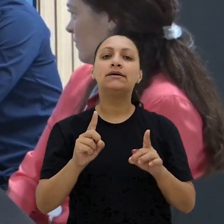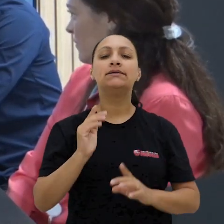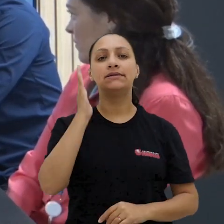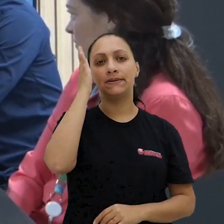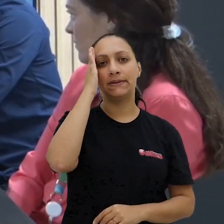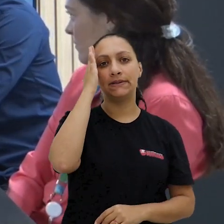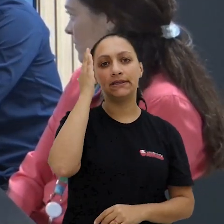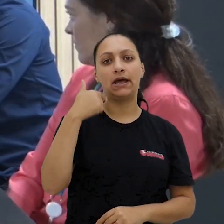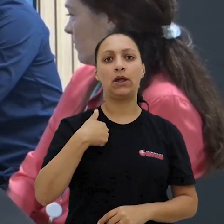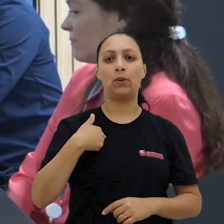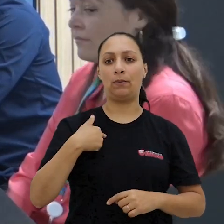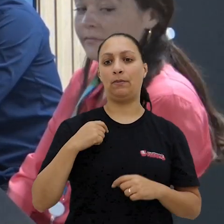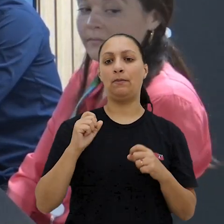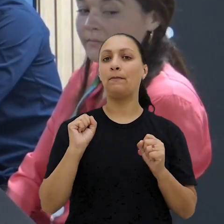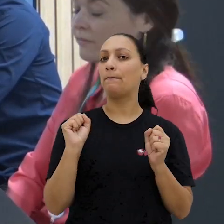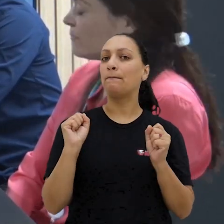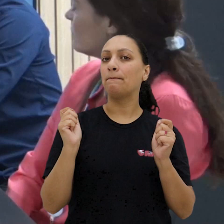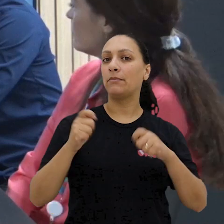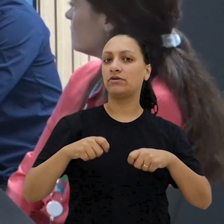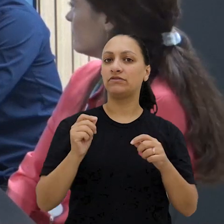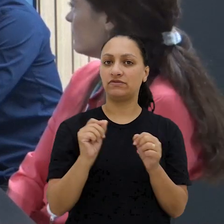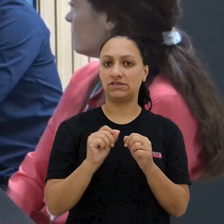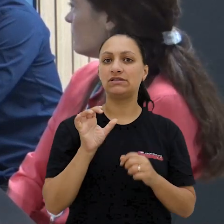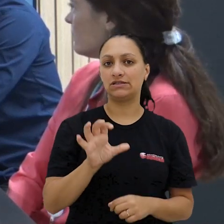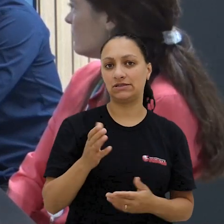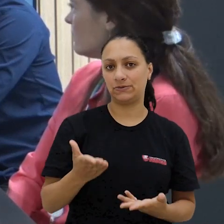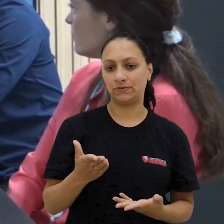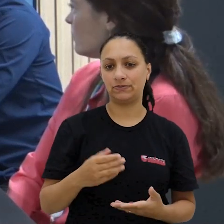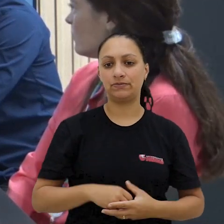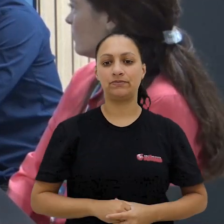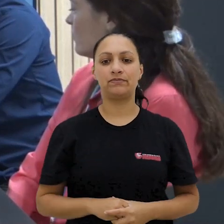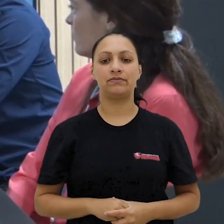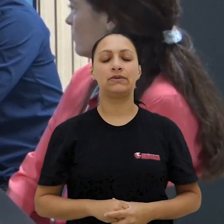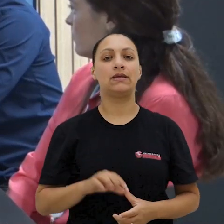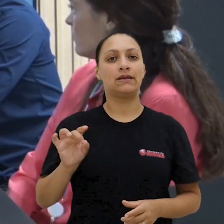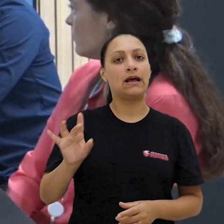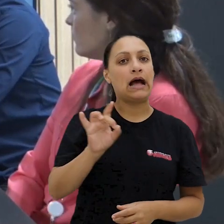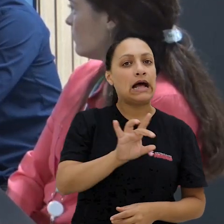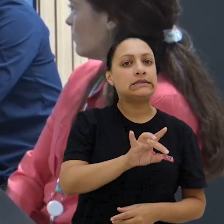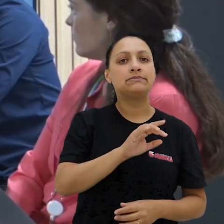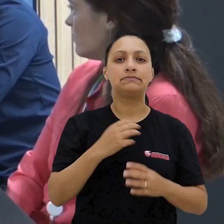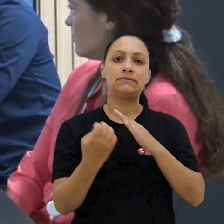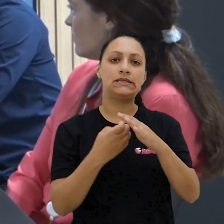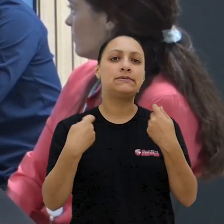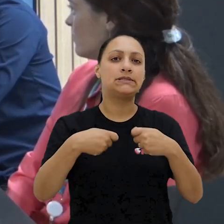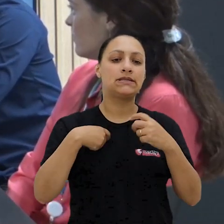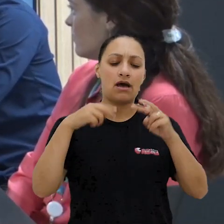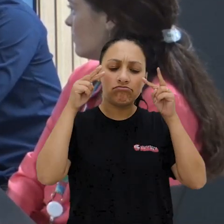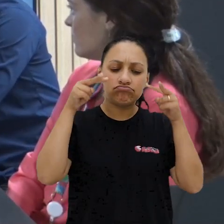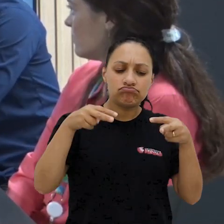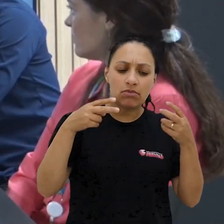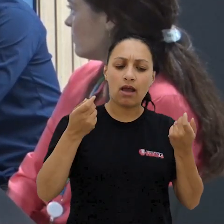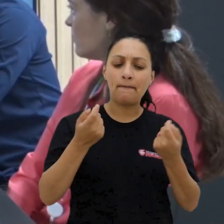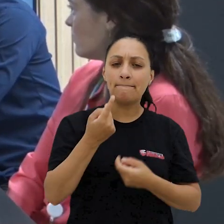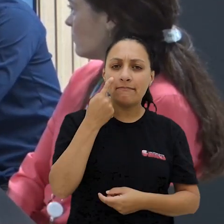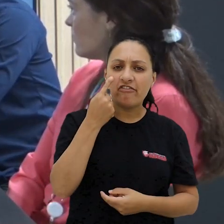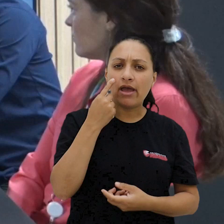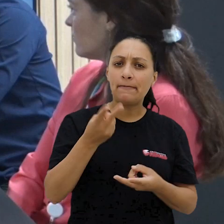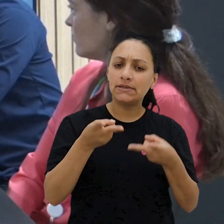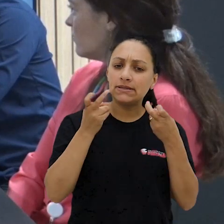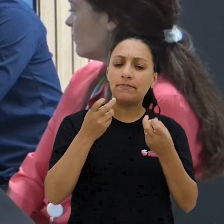mas eu sei que eu posso fazer isso. Então, eu encaro que cada empresa também tem que fazer essa autoanálise do como pode contribuir dentro